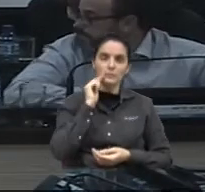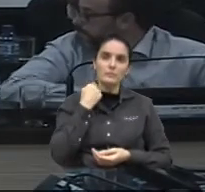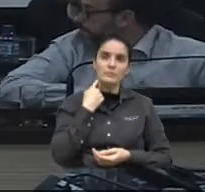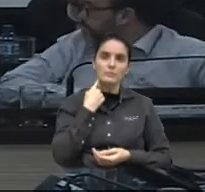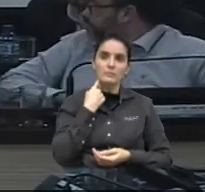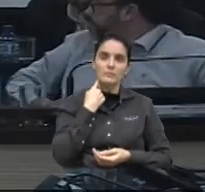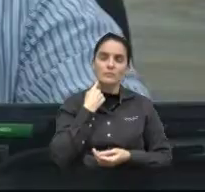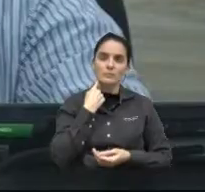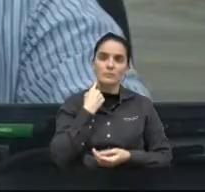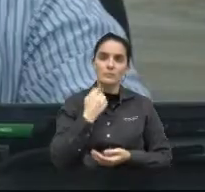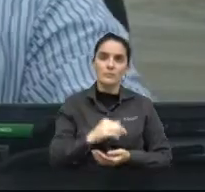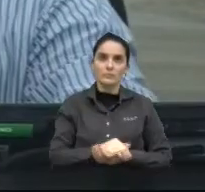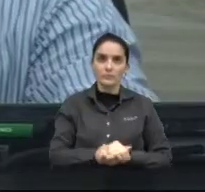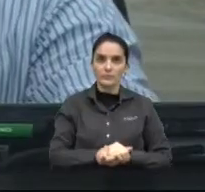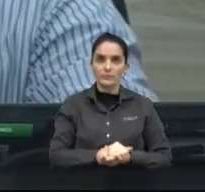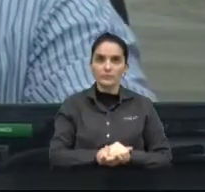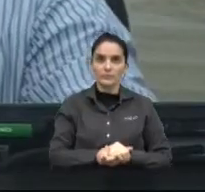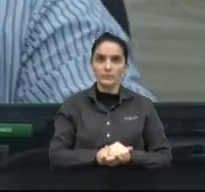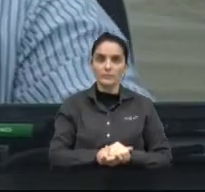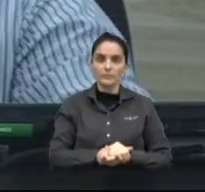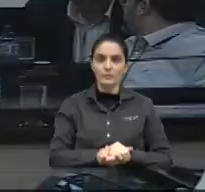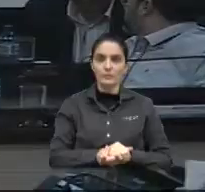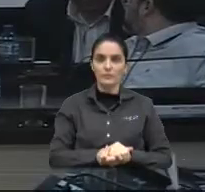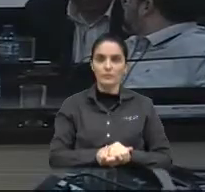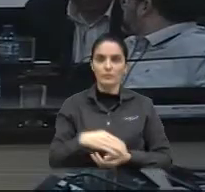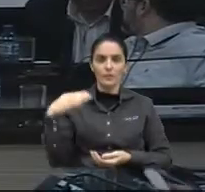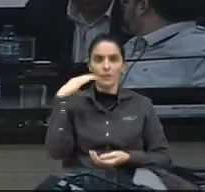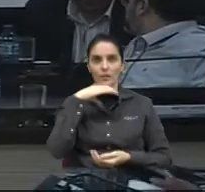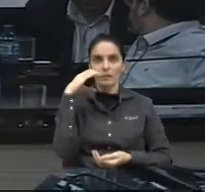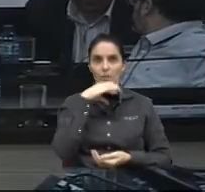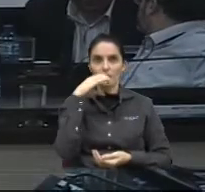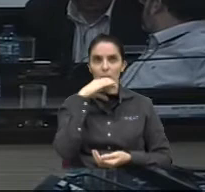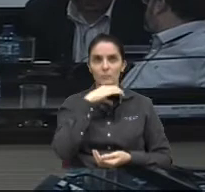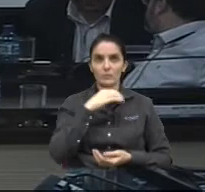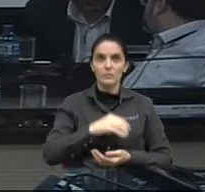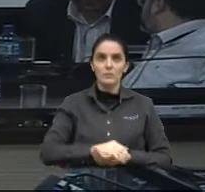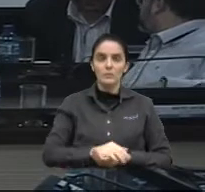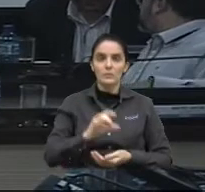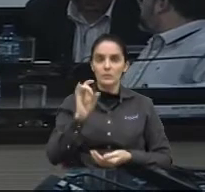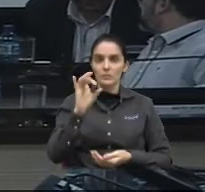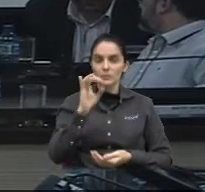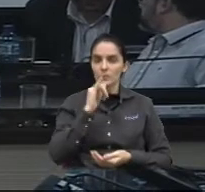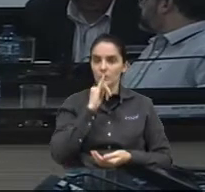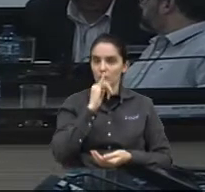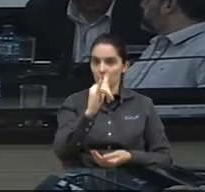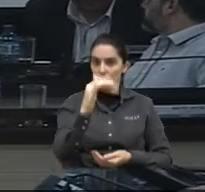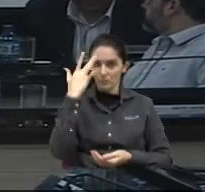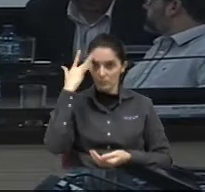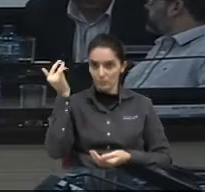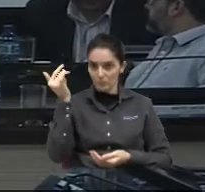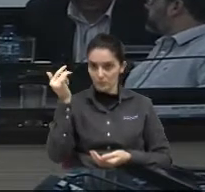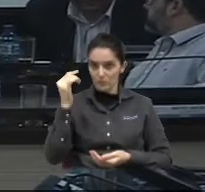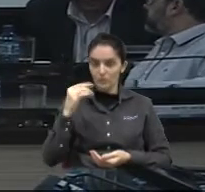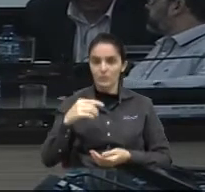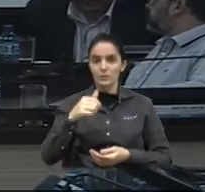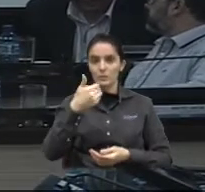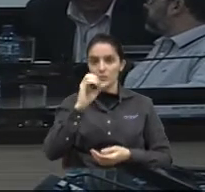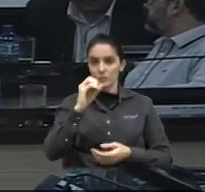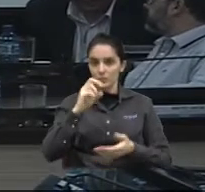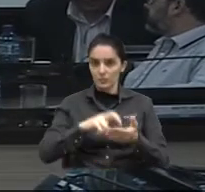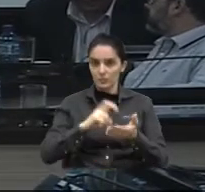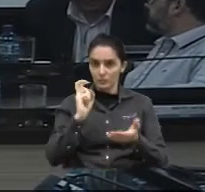nilton santos serei breve seu presidente só quero comunicar que amanhã às 10 horas da manhã em uma reunião